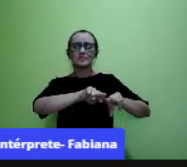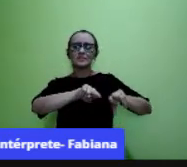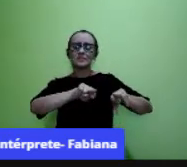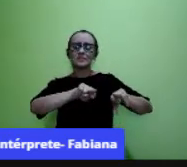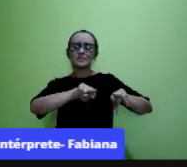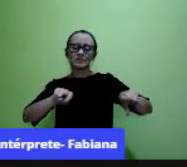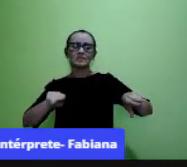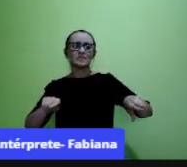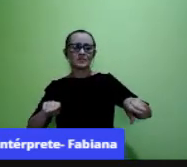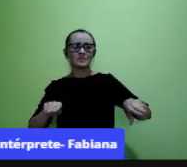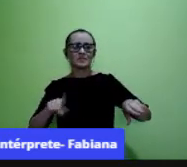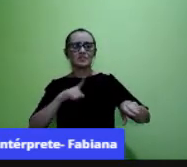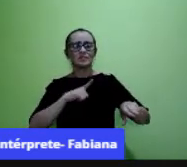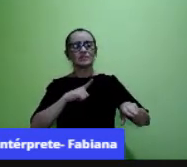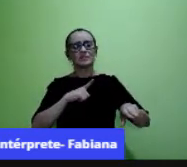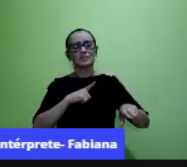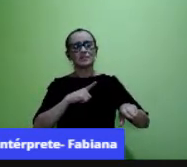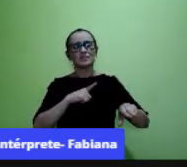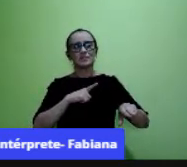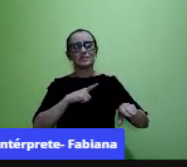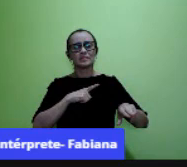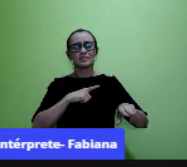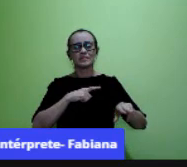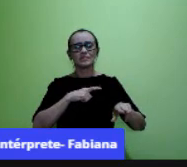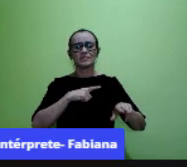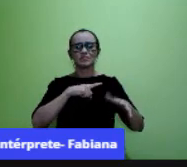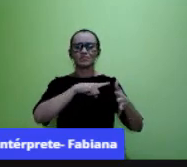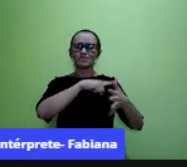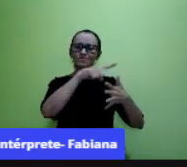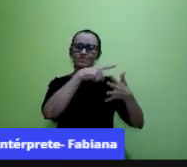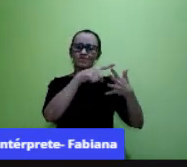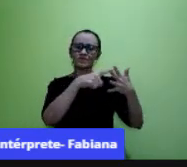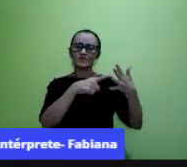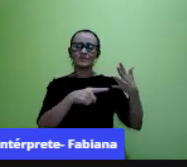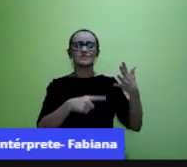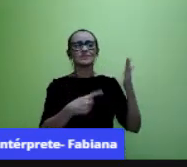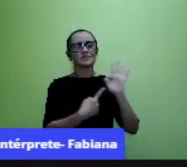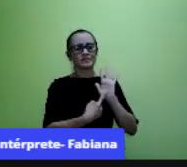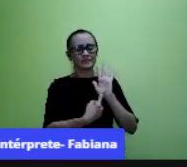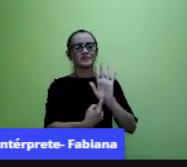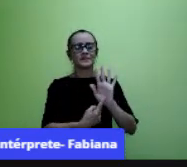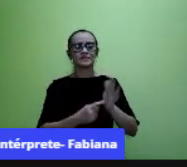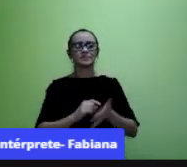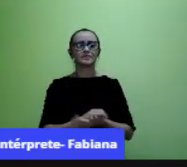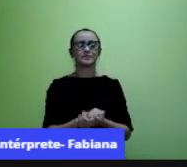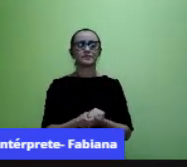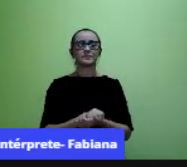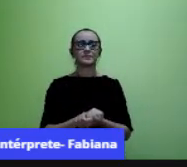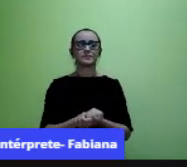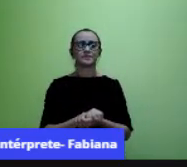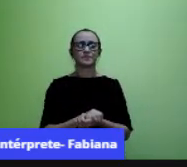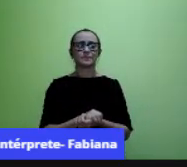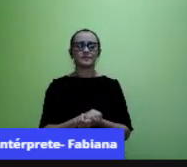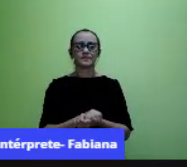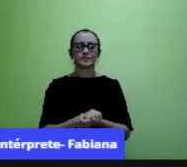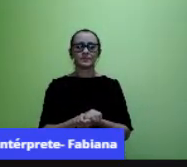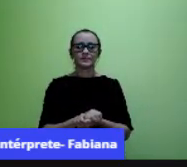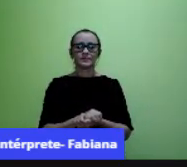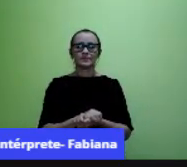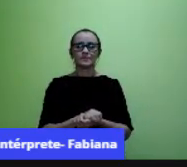essa diversidade, esse leque de conhecimento que nós temos, tá? Próximo slide.